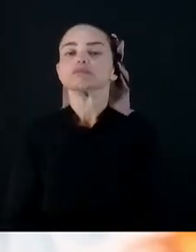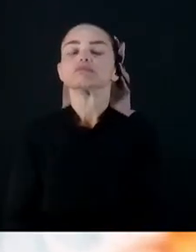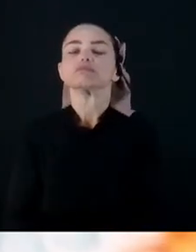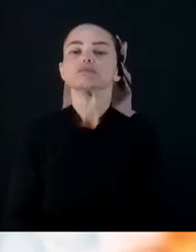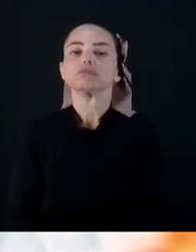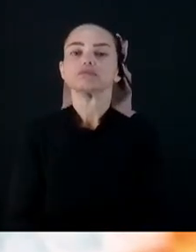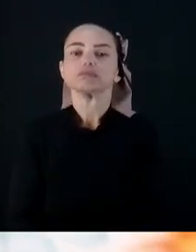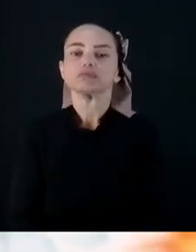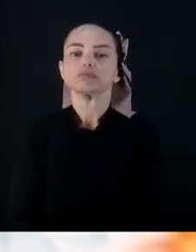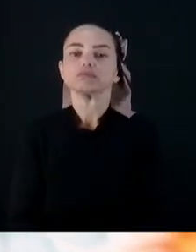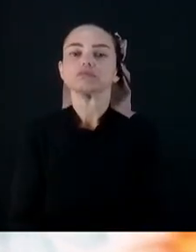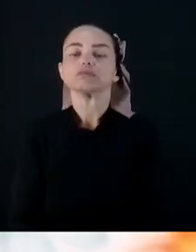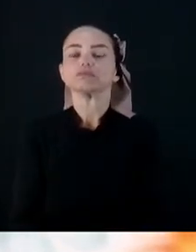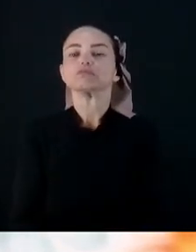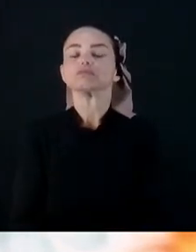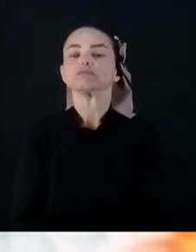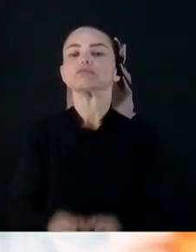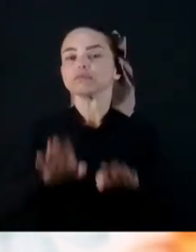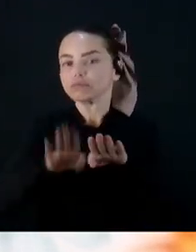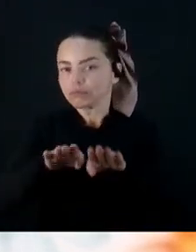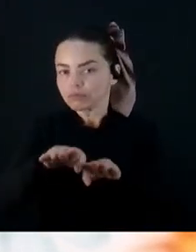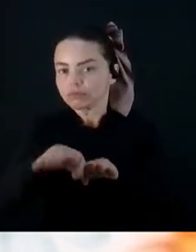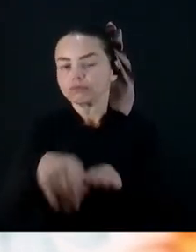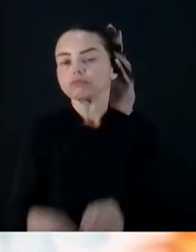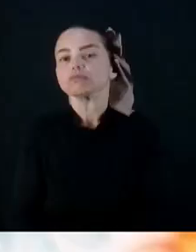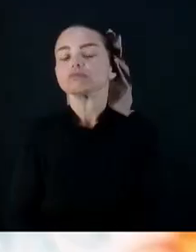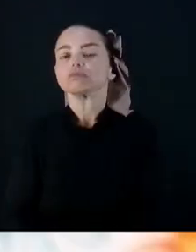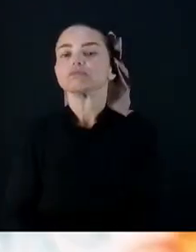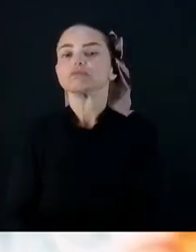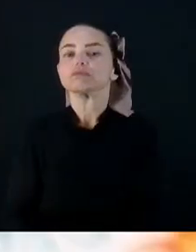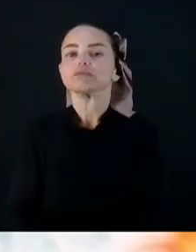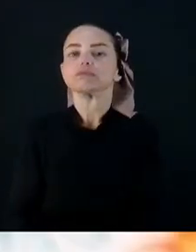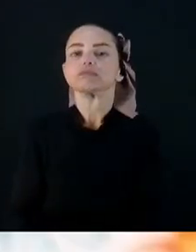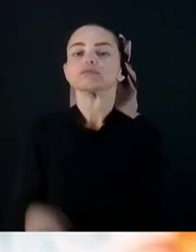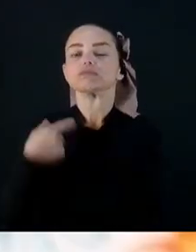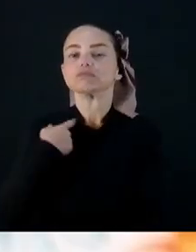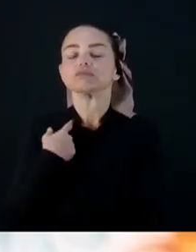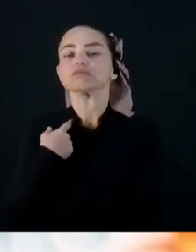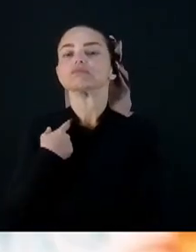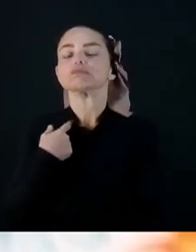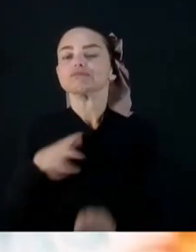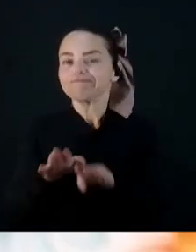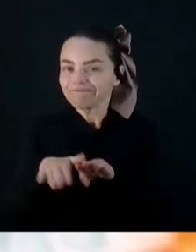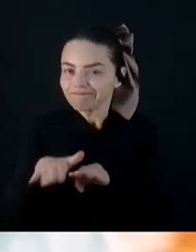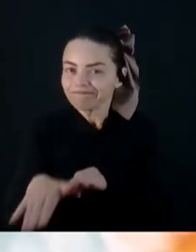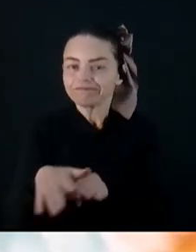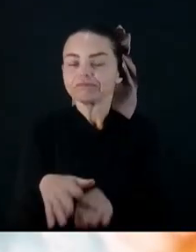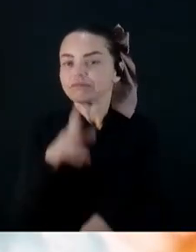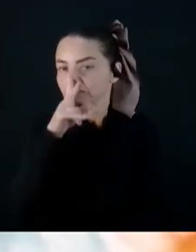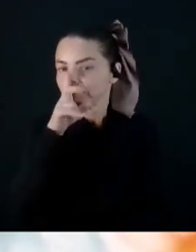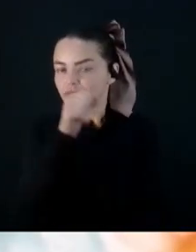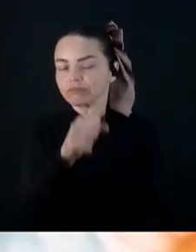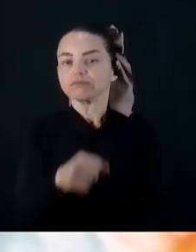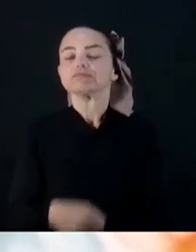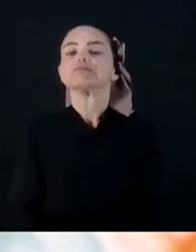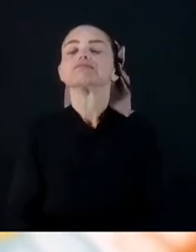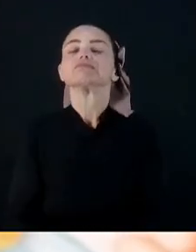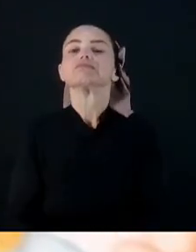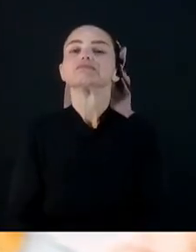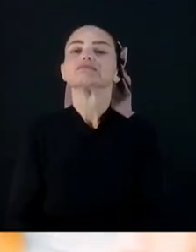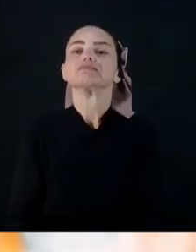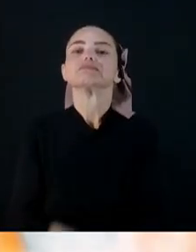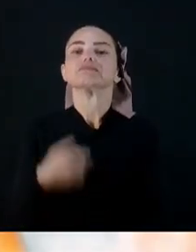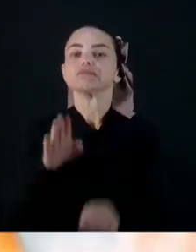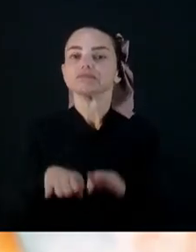Nas costuras laterais, que nós fizemos aquelas costuras laterais, nós vamos reforçar a costura. Então nós vamos dar retrocesso